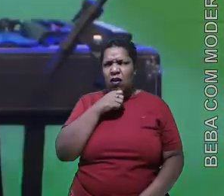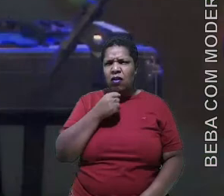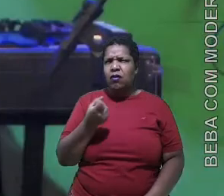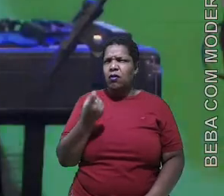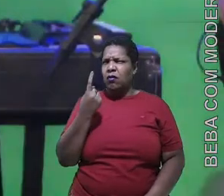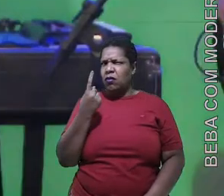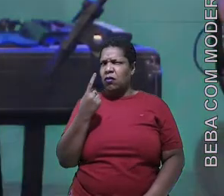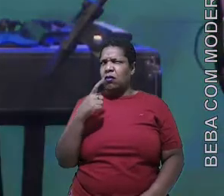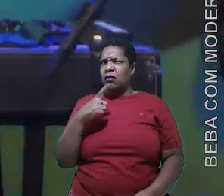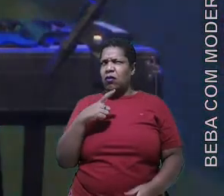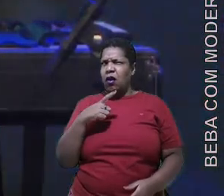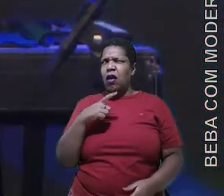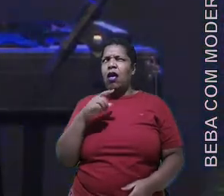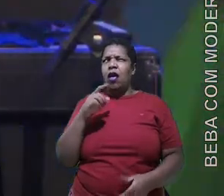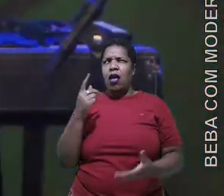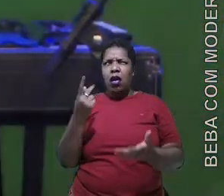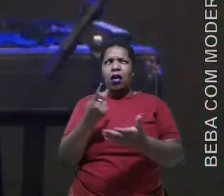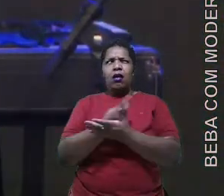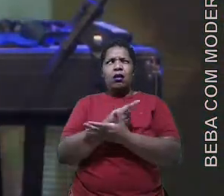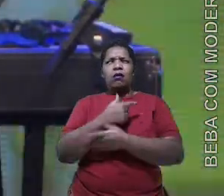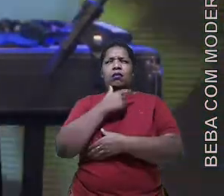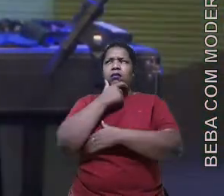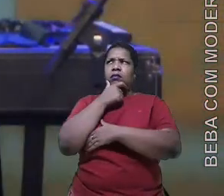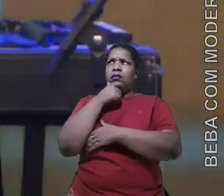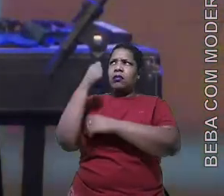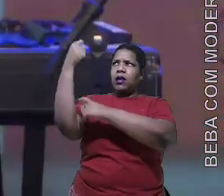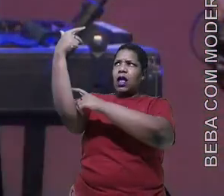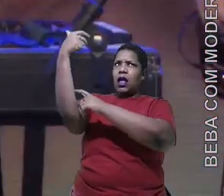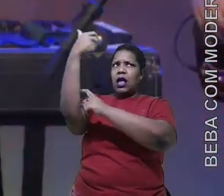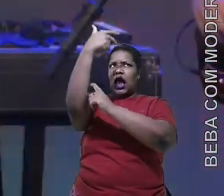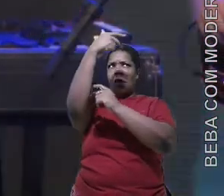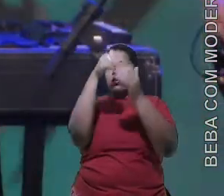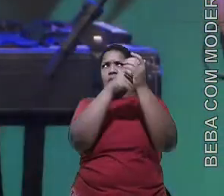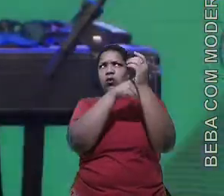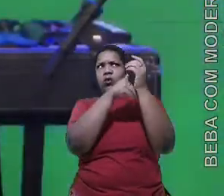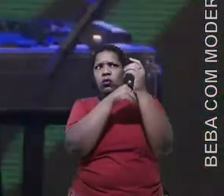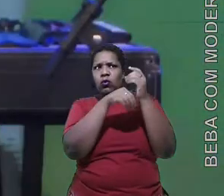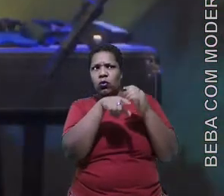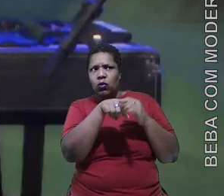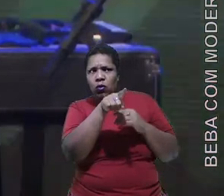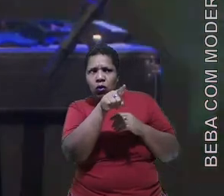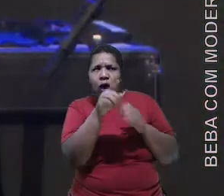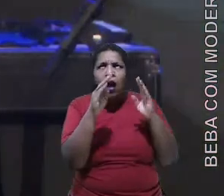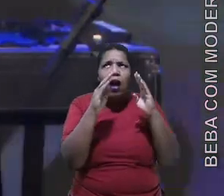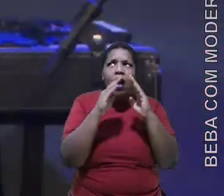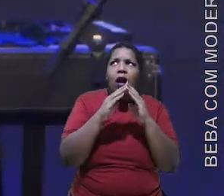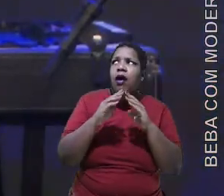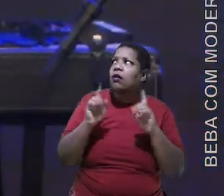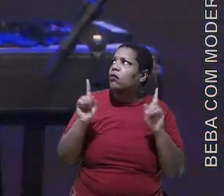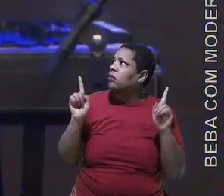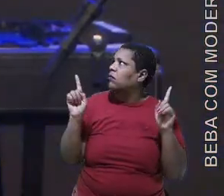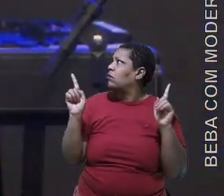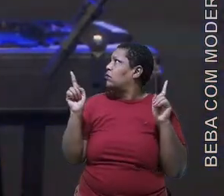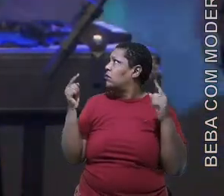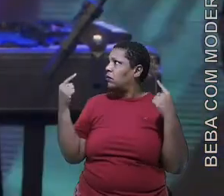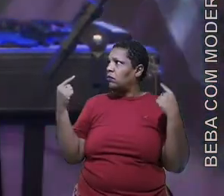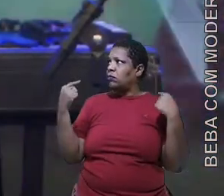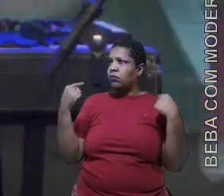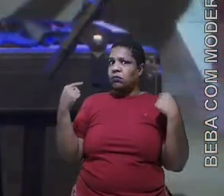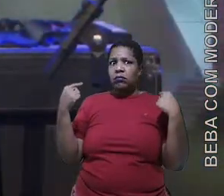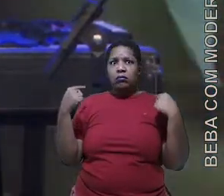armação tem comer escondida dentro da casa para fumar